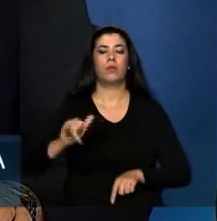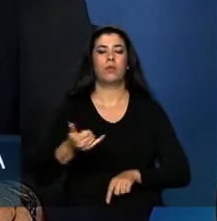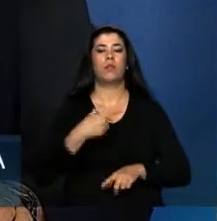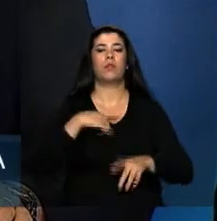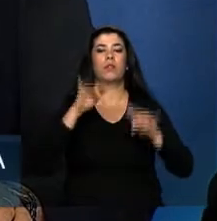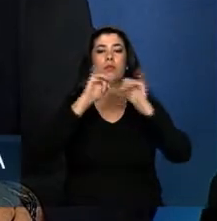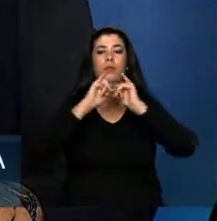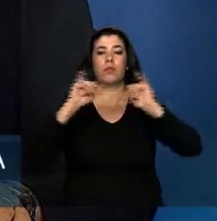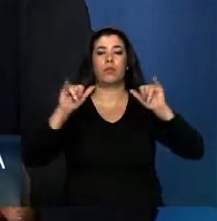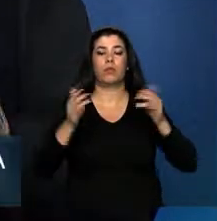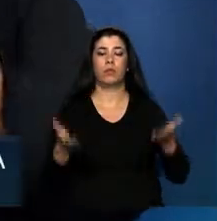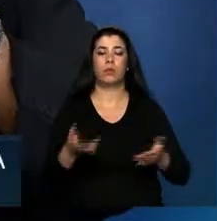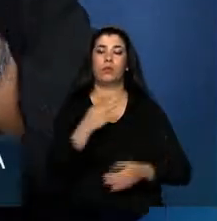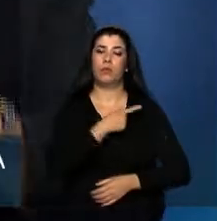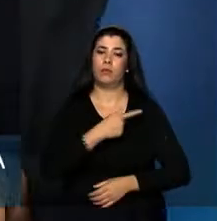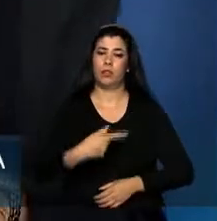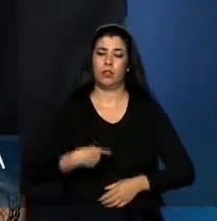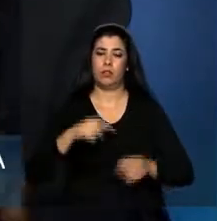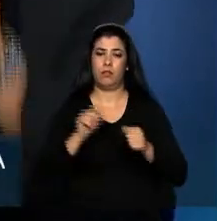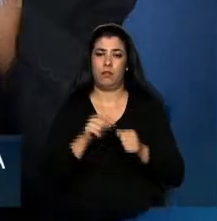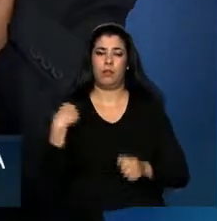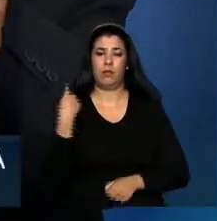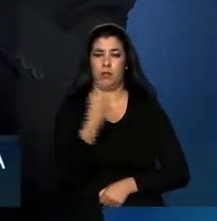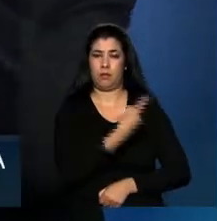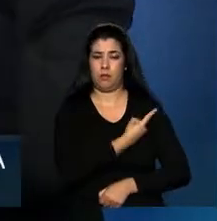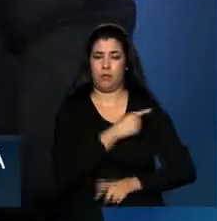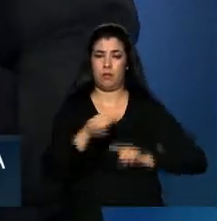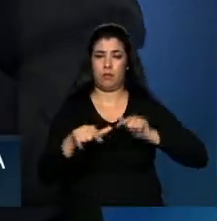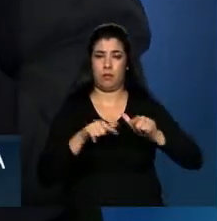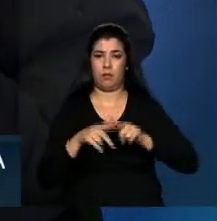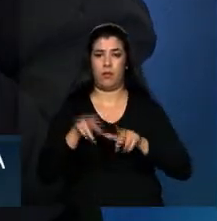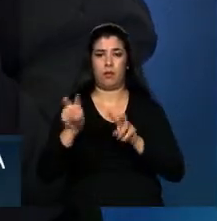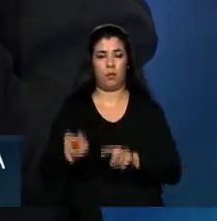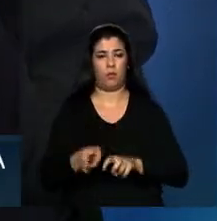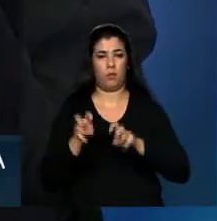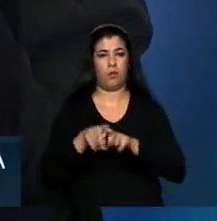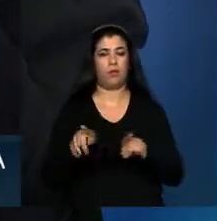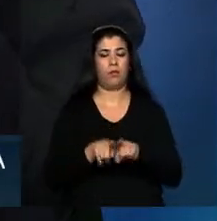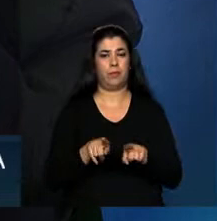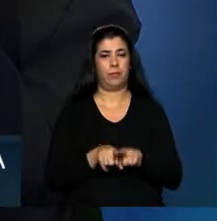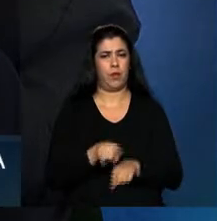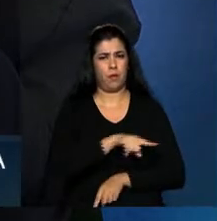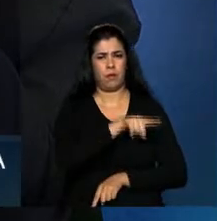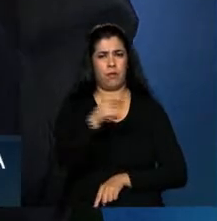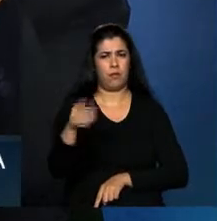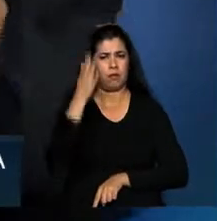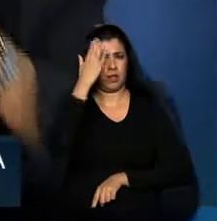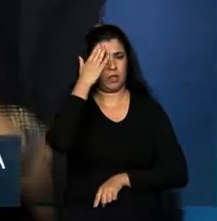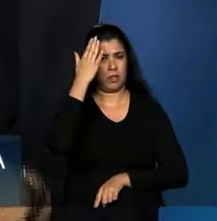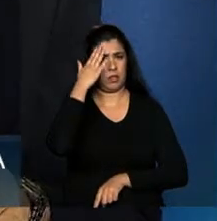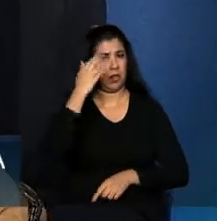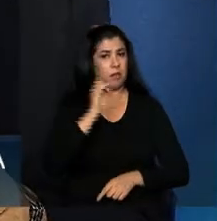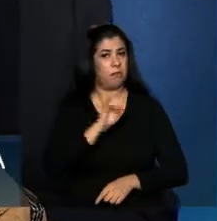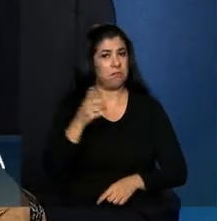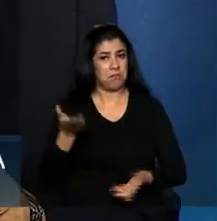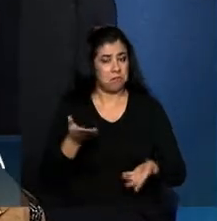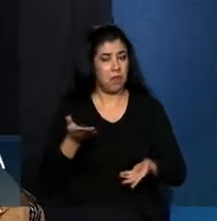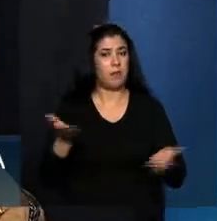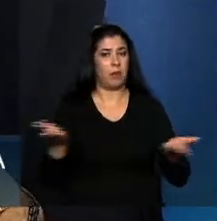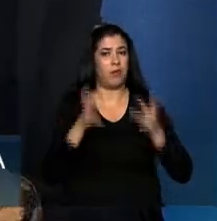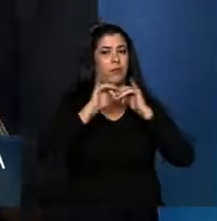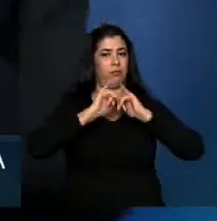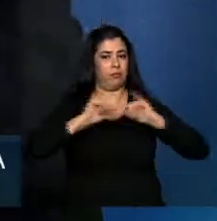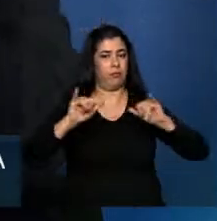anúncio que ela fez hoje, que para nós é muito importante, para os trabalhadores rurais brasileiros. Vocês sabem, e se não sabem, ficam sabendo